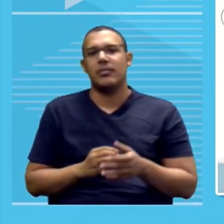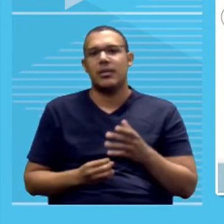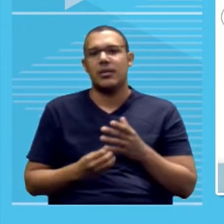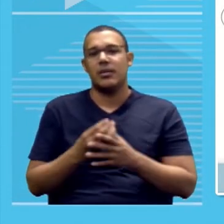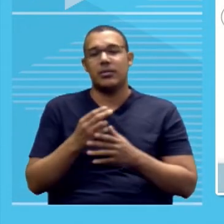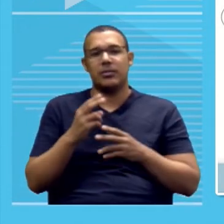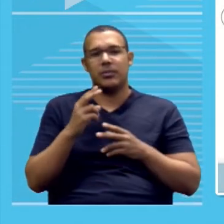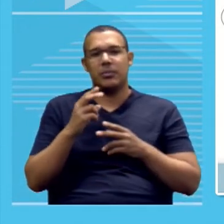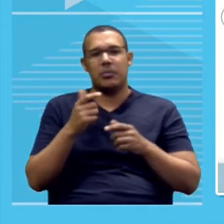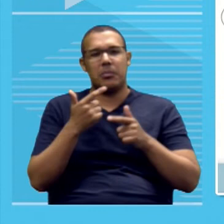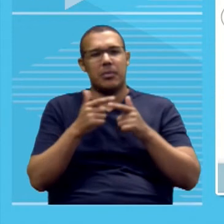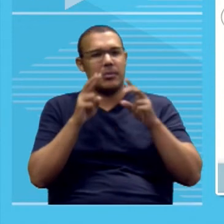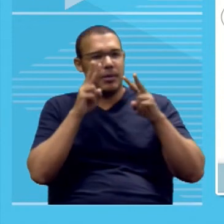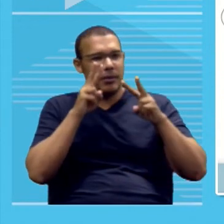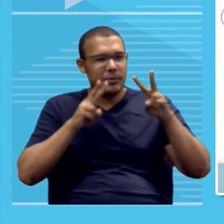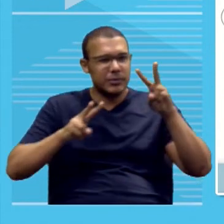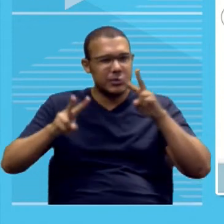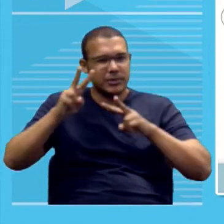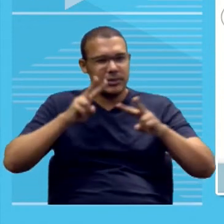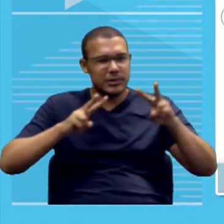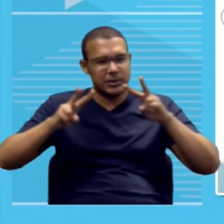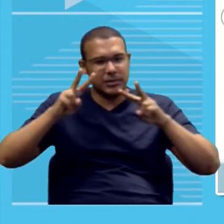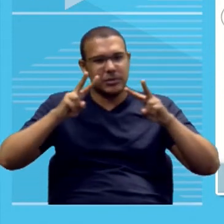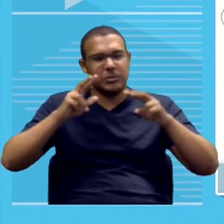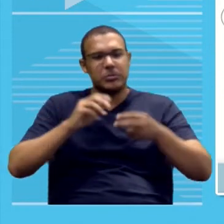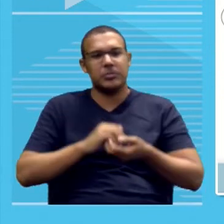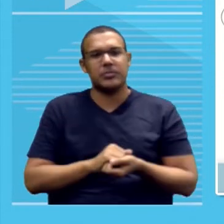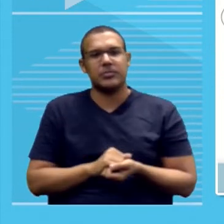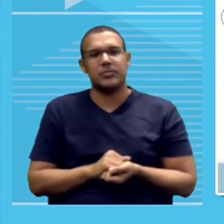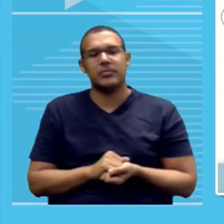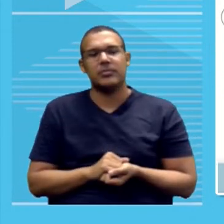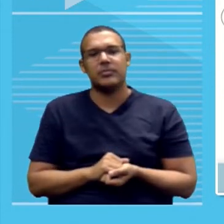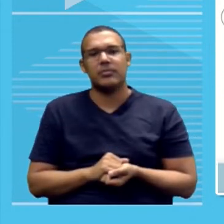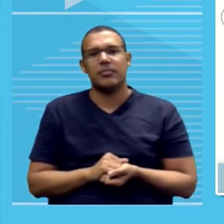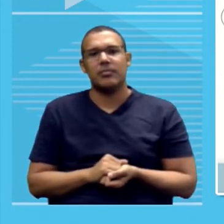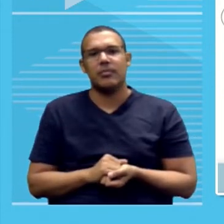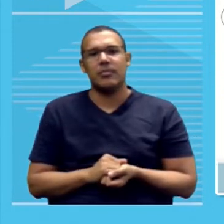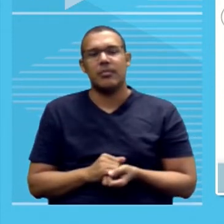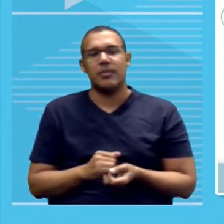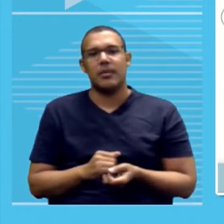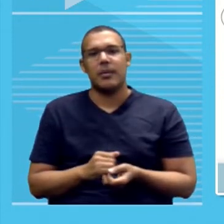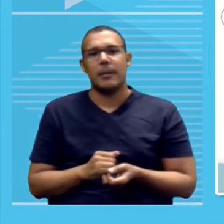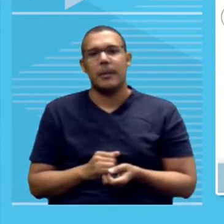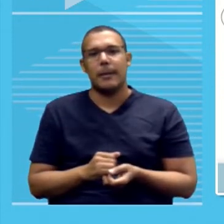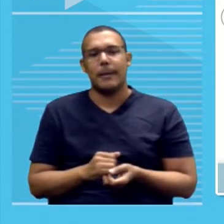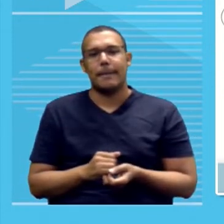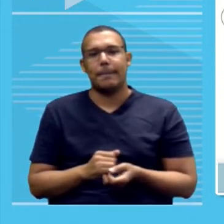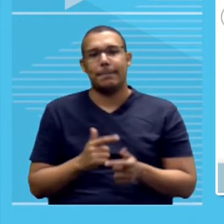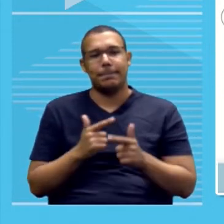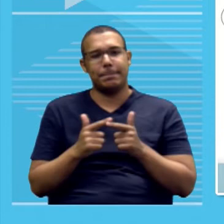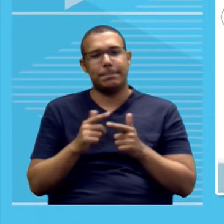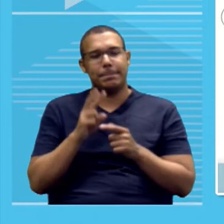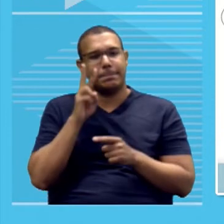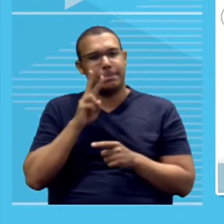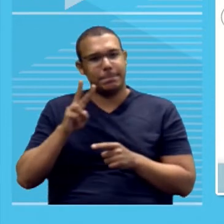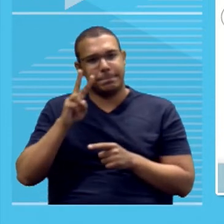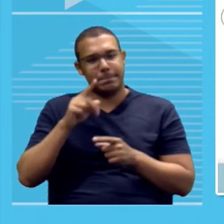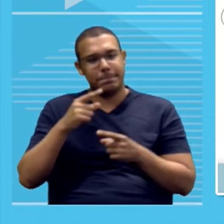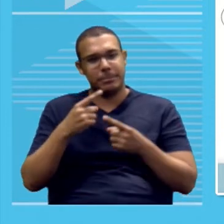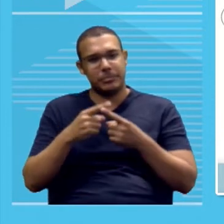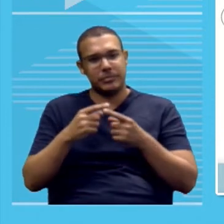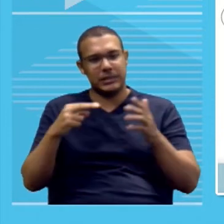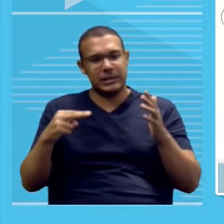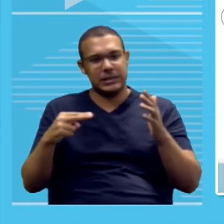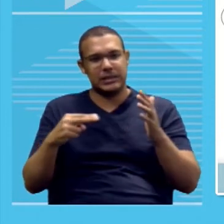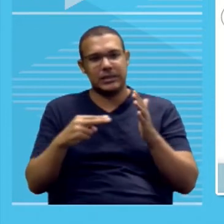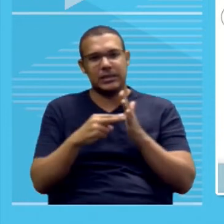incômodo visual, tá bom? Ela tem uma poluição visual muito forte. Por quê? Porque se ela for ligada na